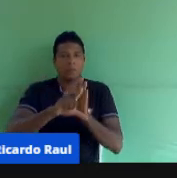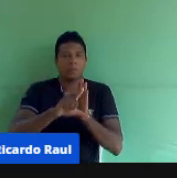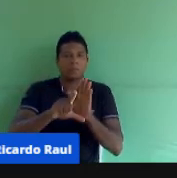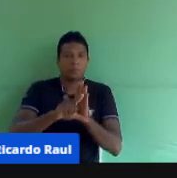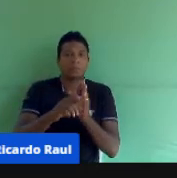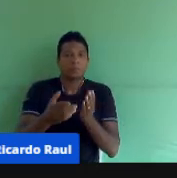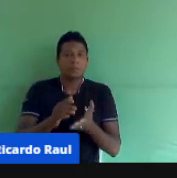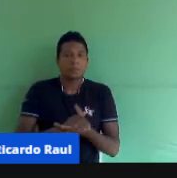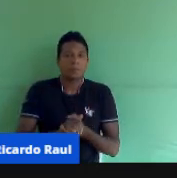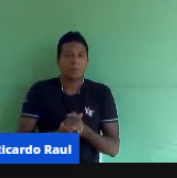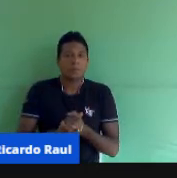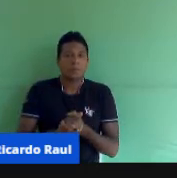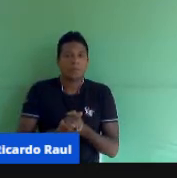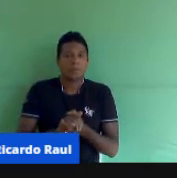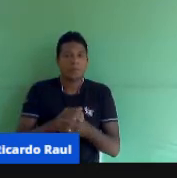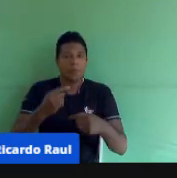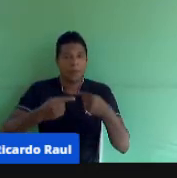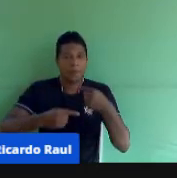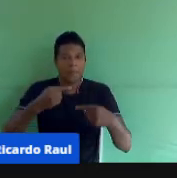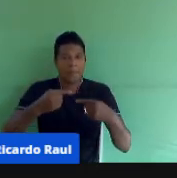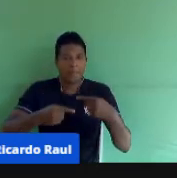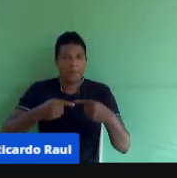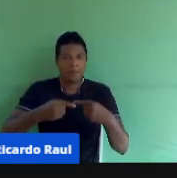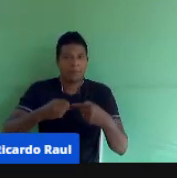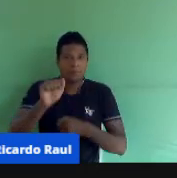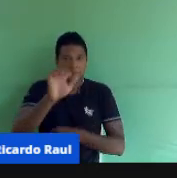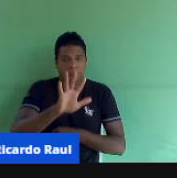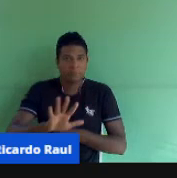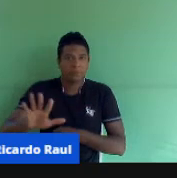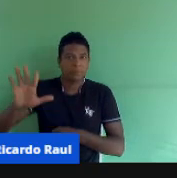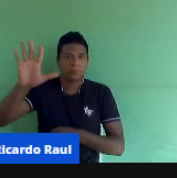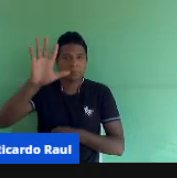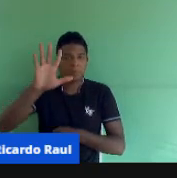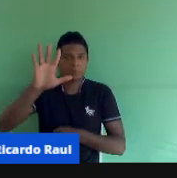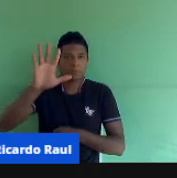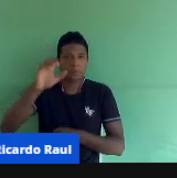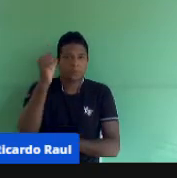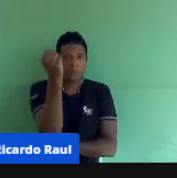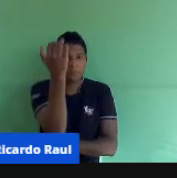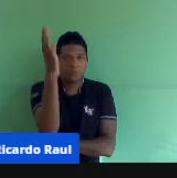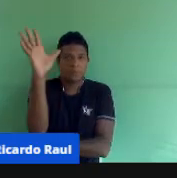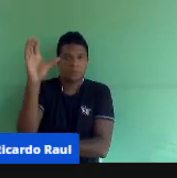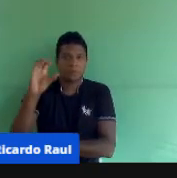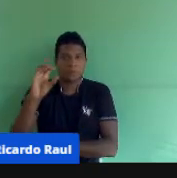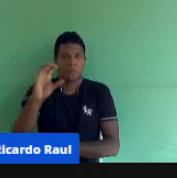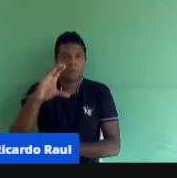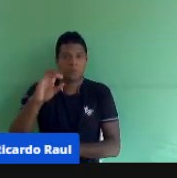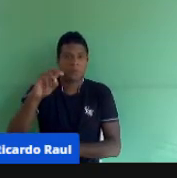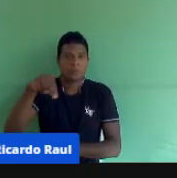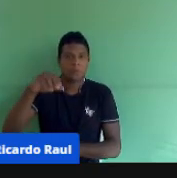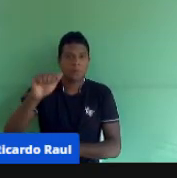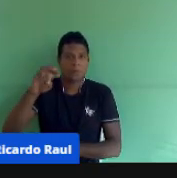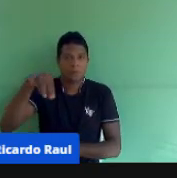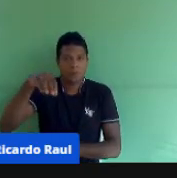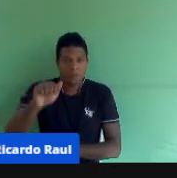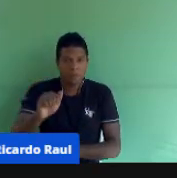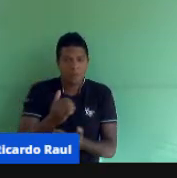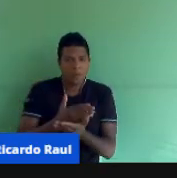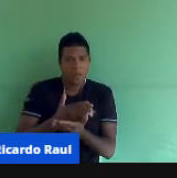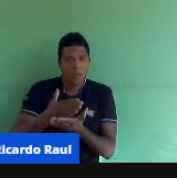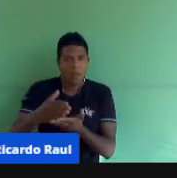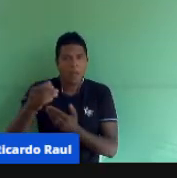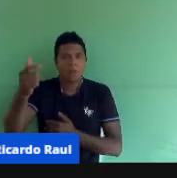a Política Nacional do Meio Ambiente e o Conselho Nacional do Meio Ambiente, o CONAMA. A partir daí, você começa a ter